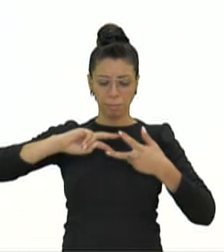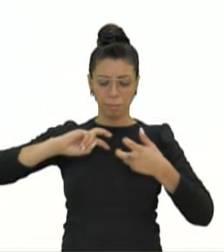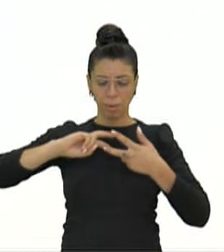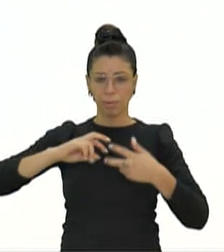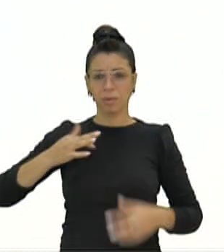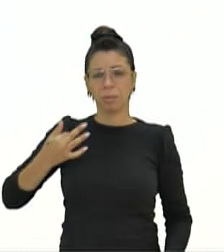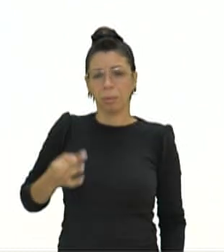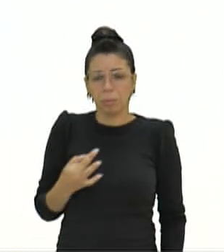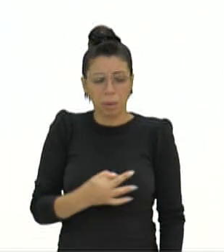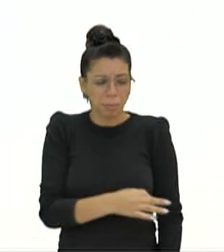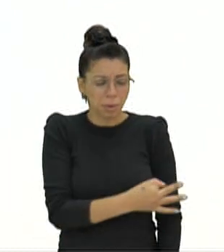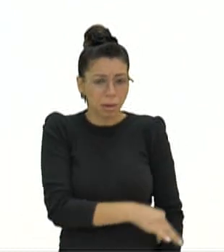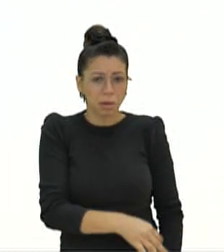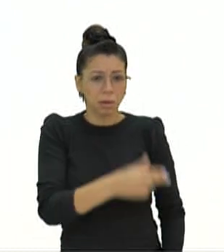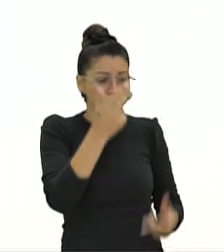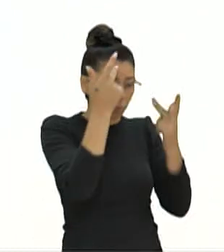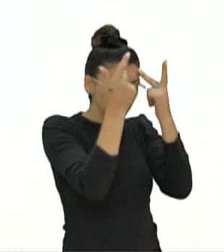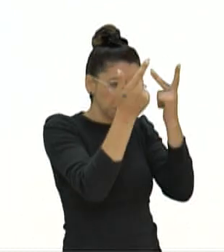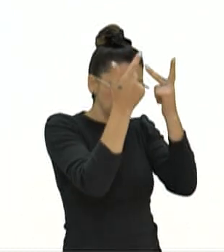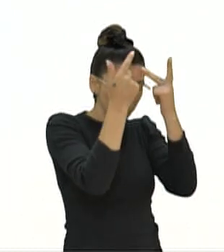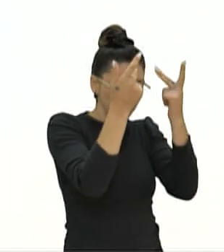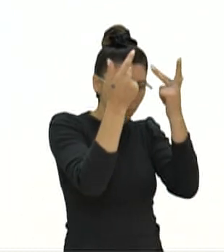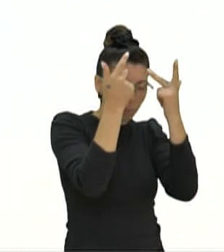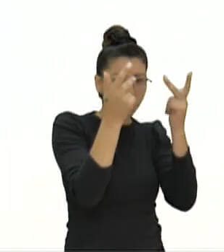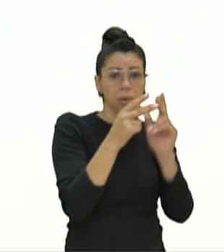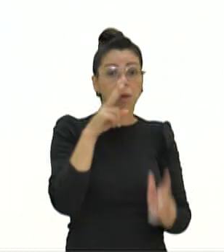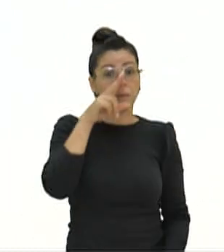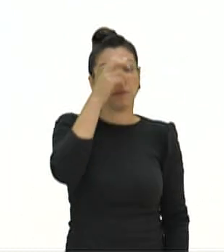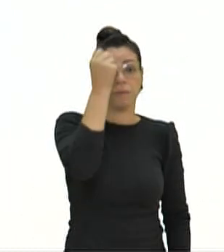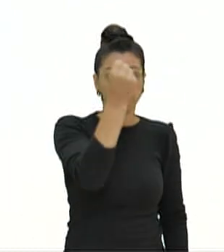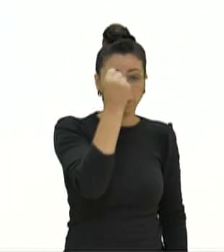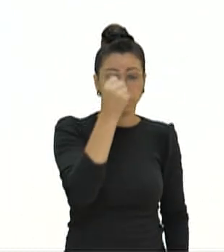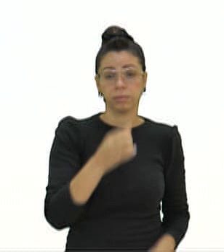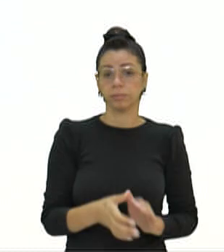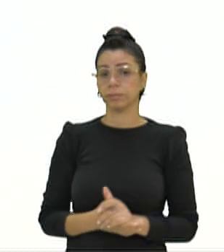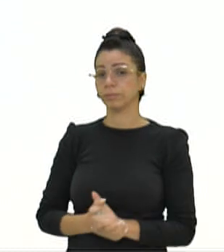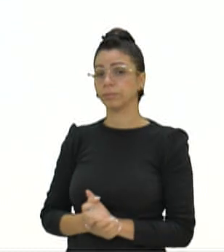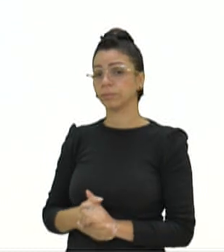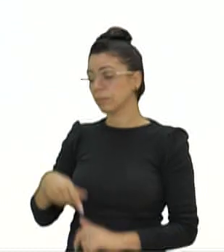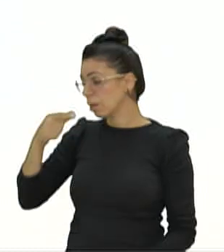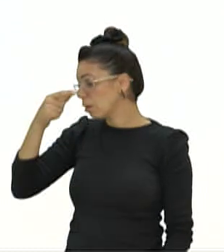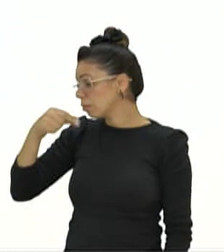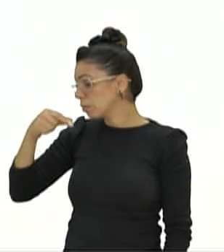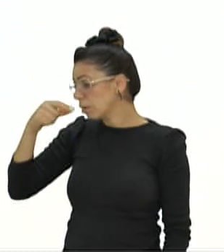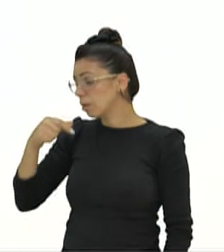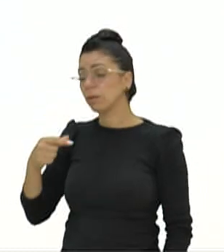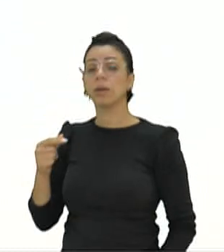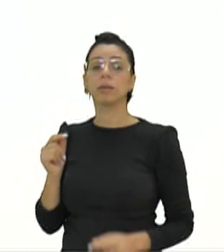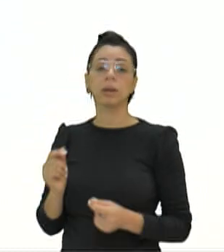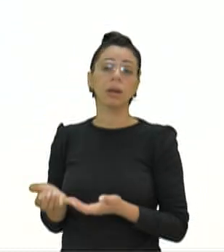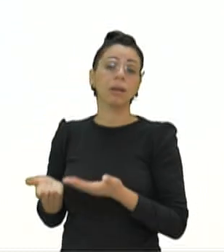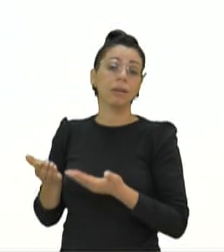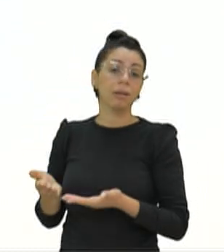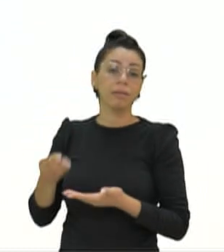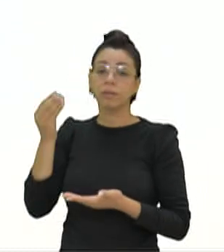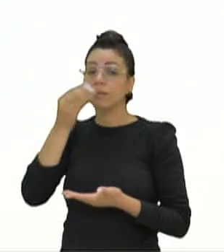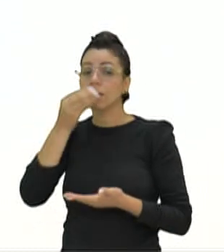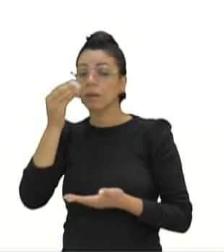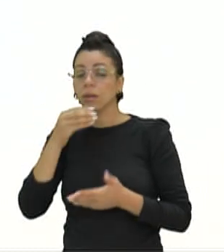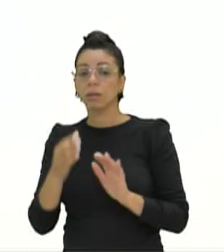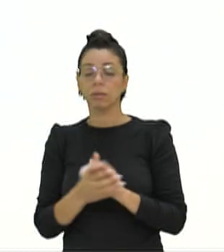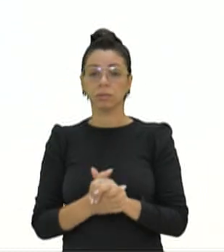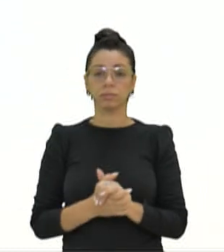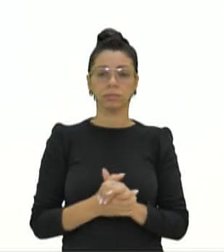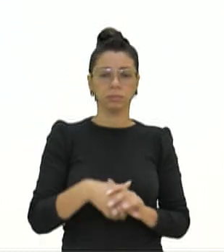é comum na gripe e geralmente é intensa, enquanto que no resfriado é uma dorzinha bem mais leve. Coriza,